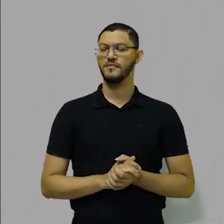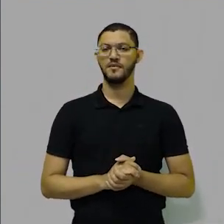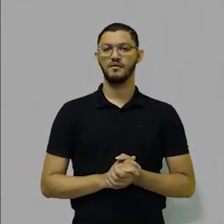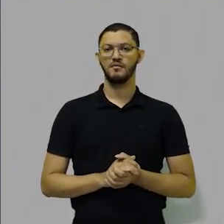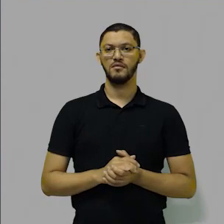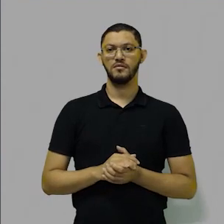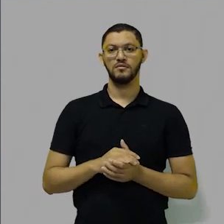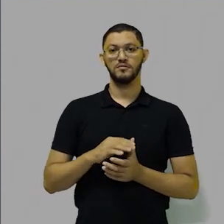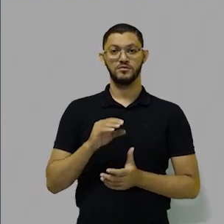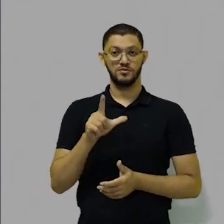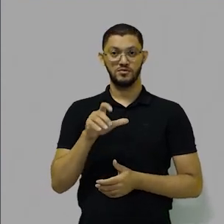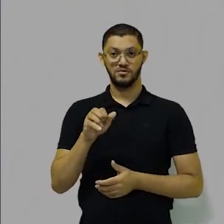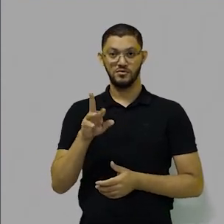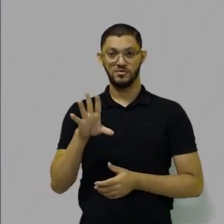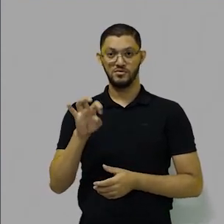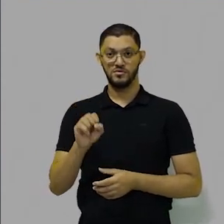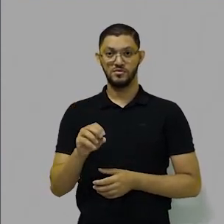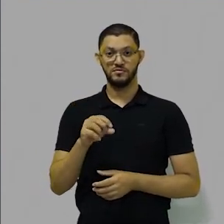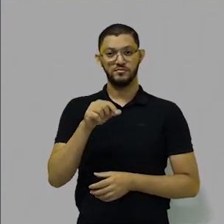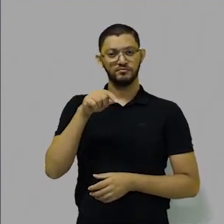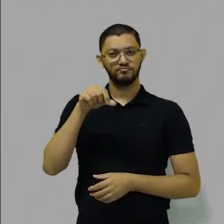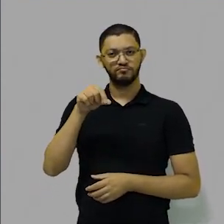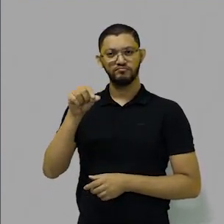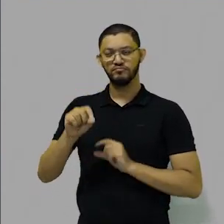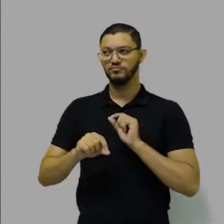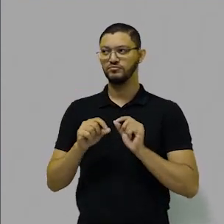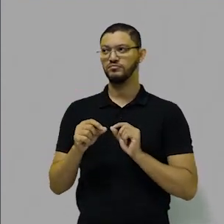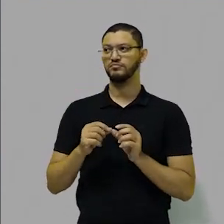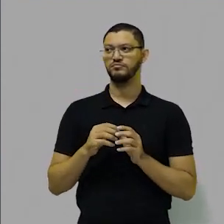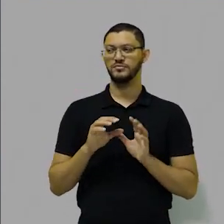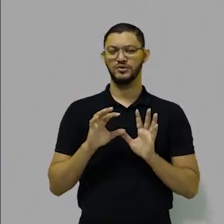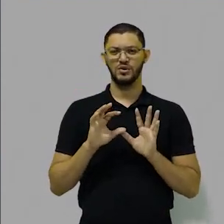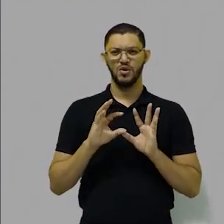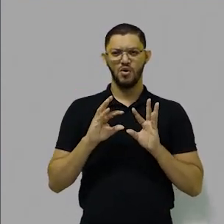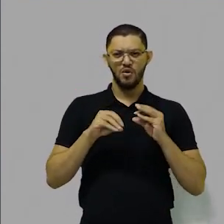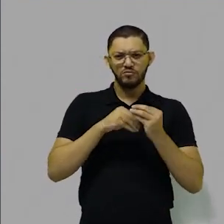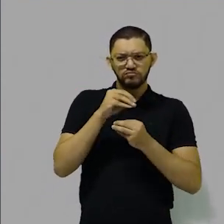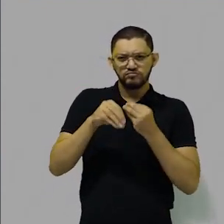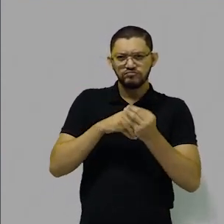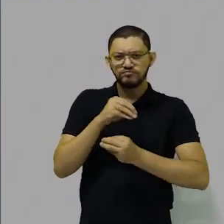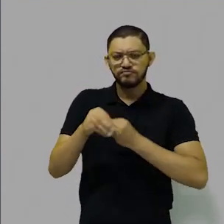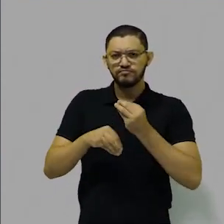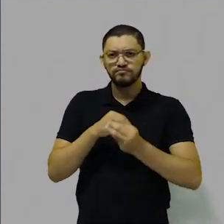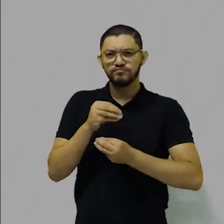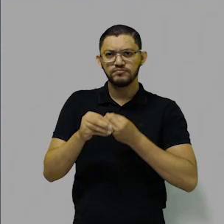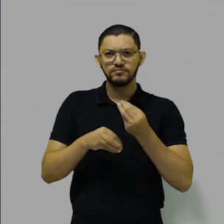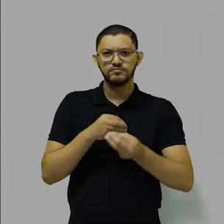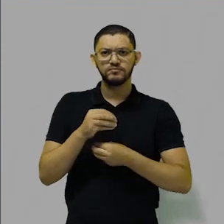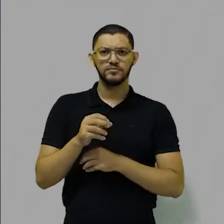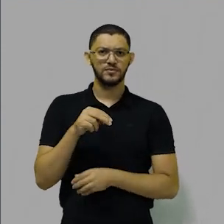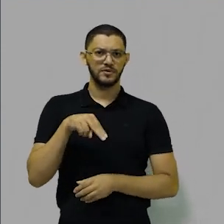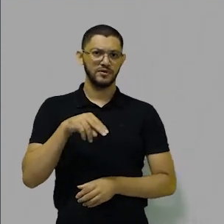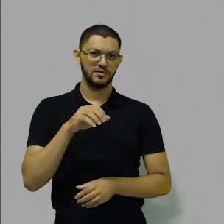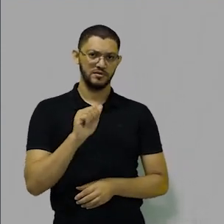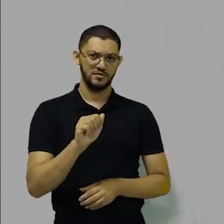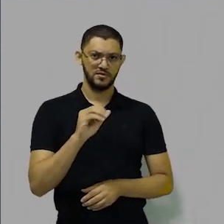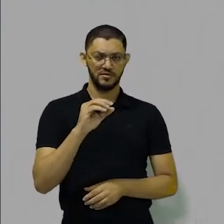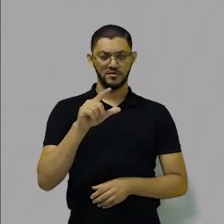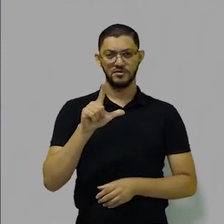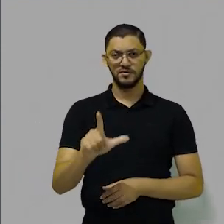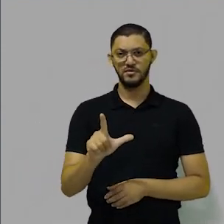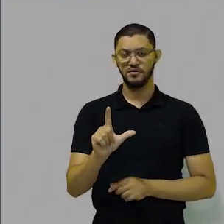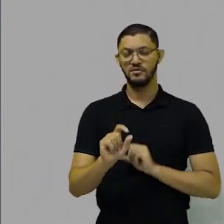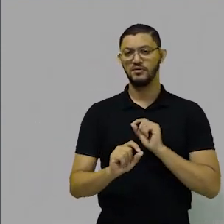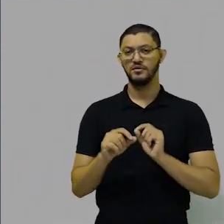de sódio, e um cristal vai ser um aglomerado de compostos NaCl,